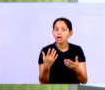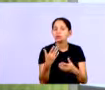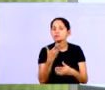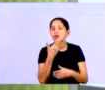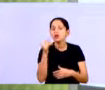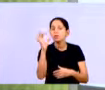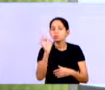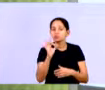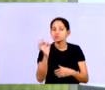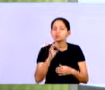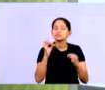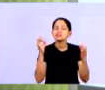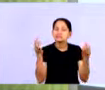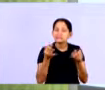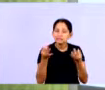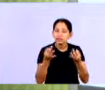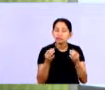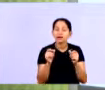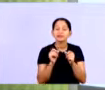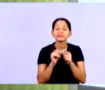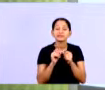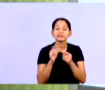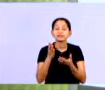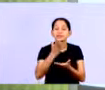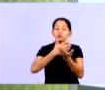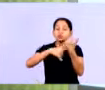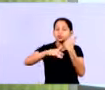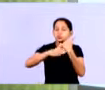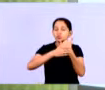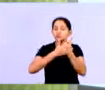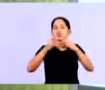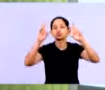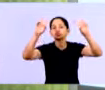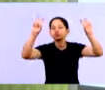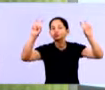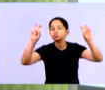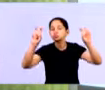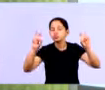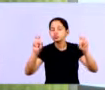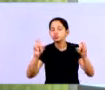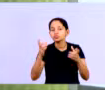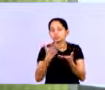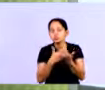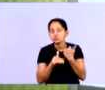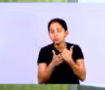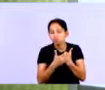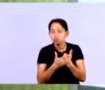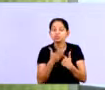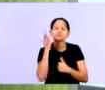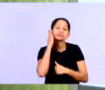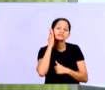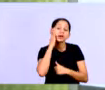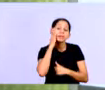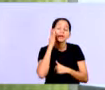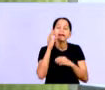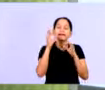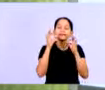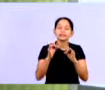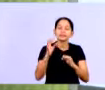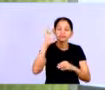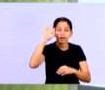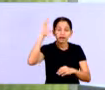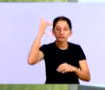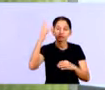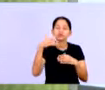bem como fazer a associação de toda essa temática que a gente veio trabalhando ao longo do período de tempo com o processo de tomada de